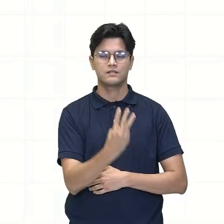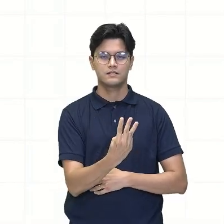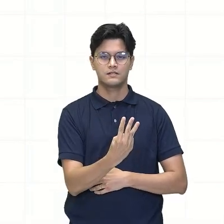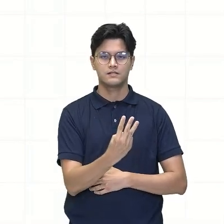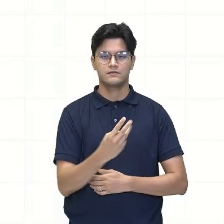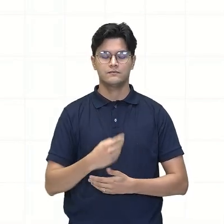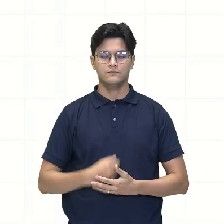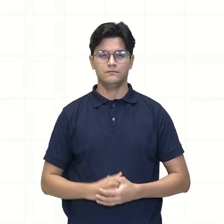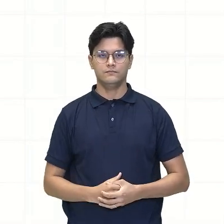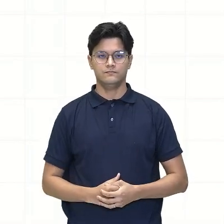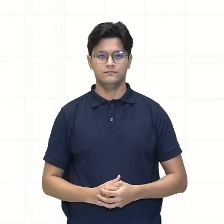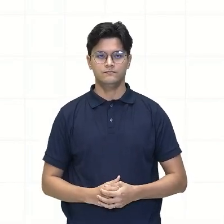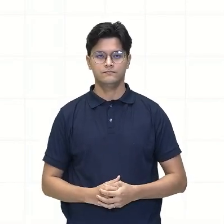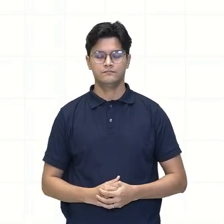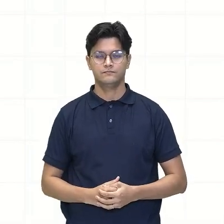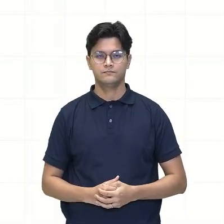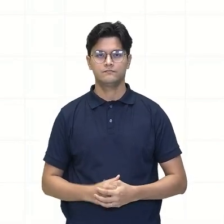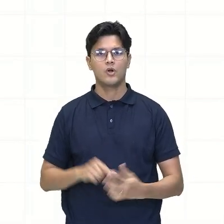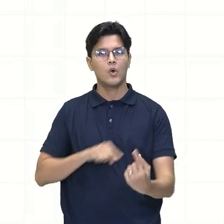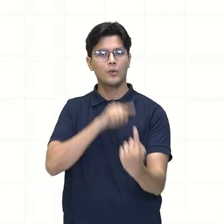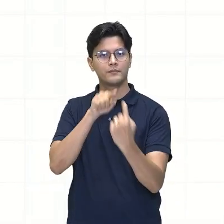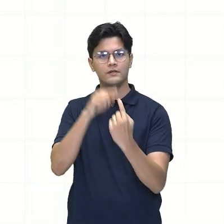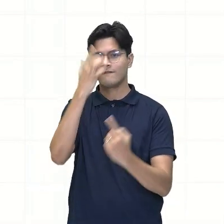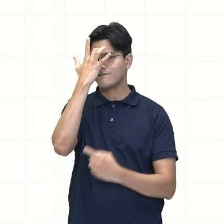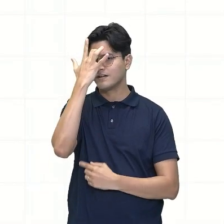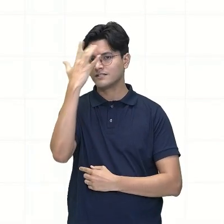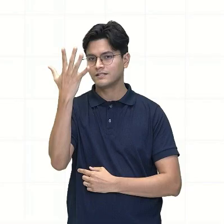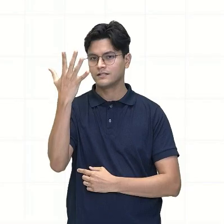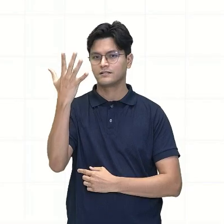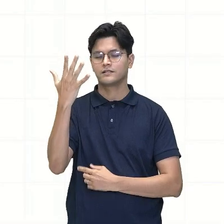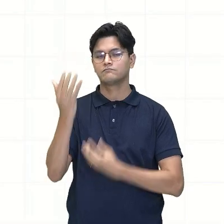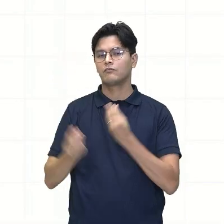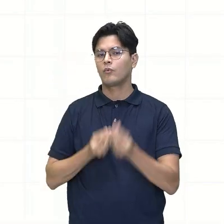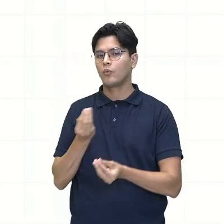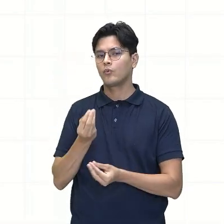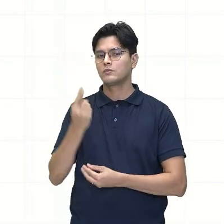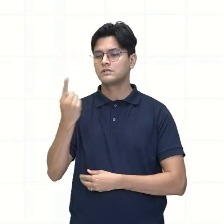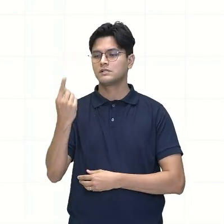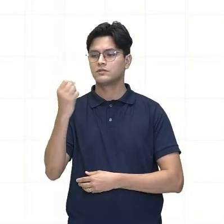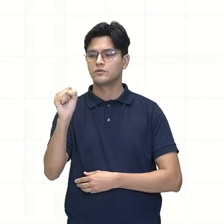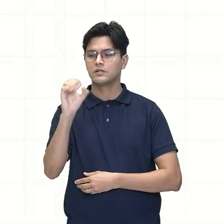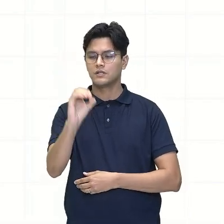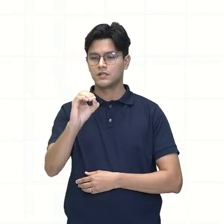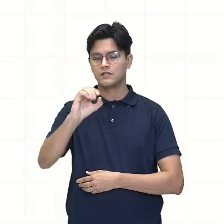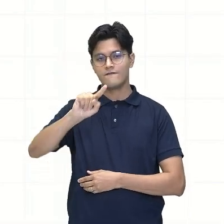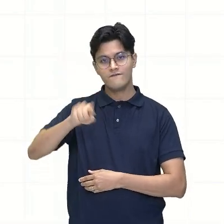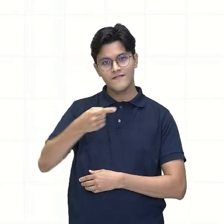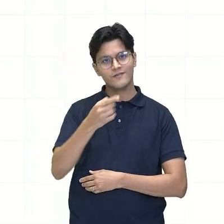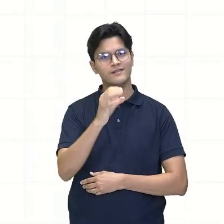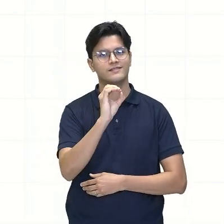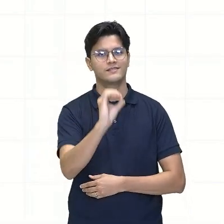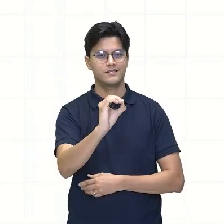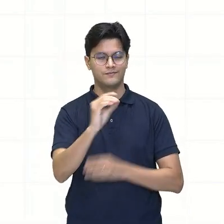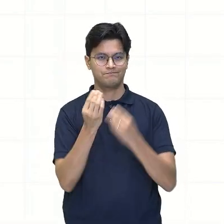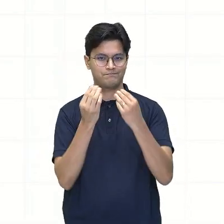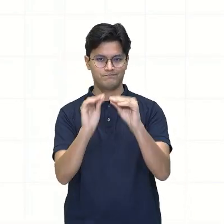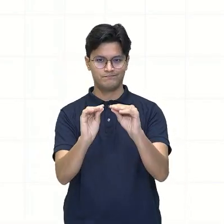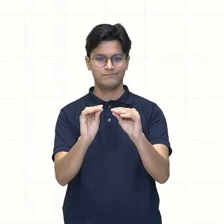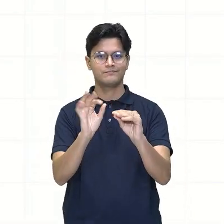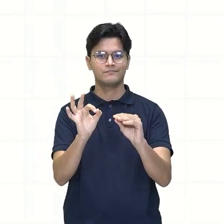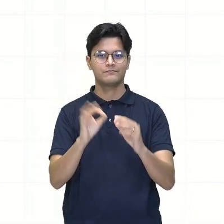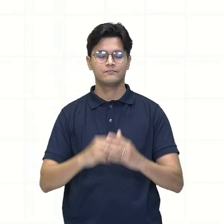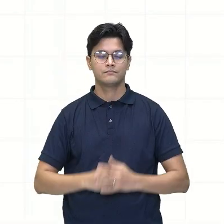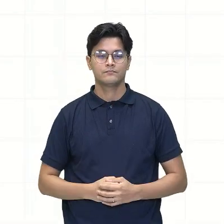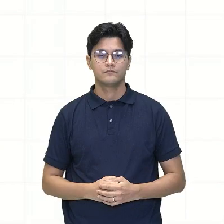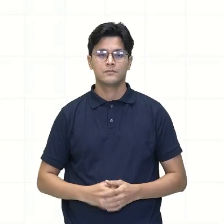86,3. Para facilitar, fazemos 180,0 com uma casa decimal.